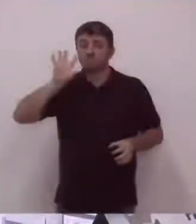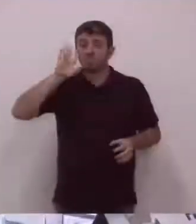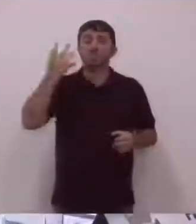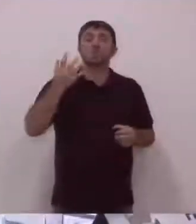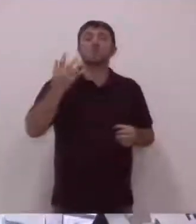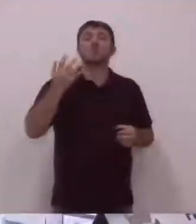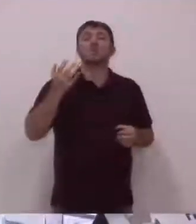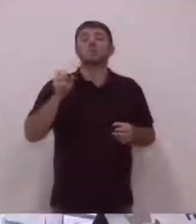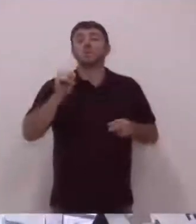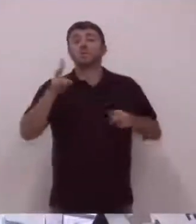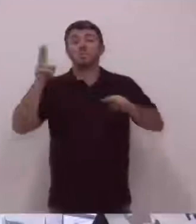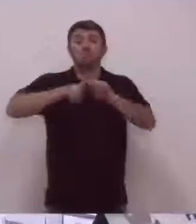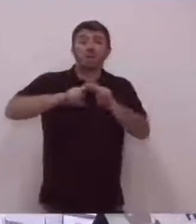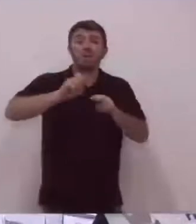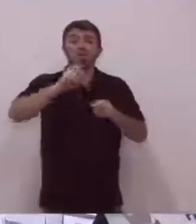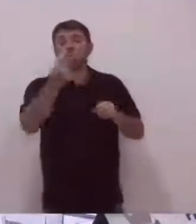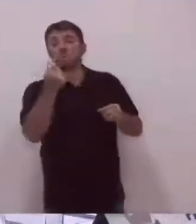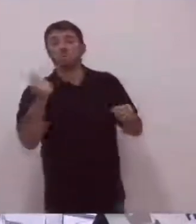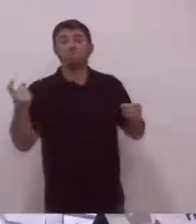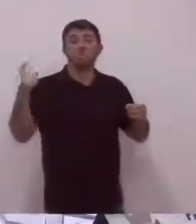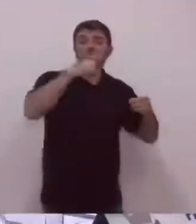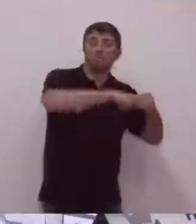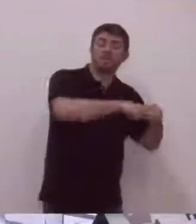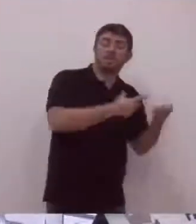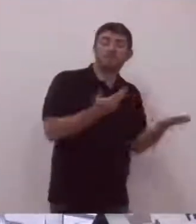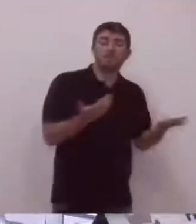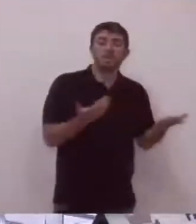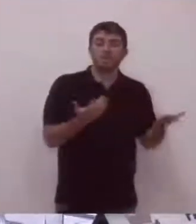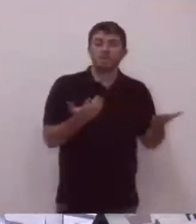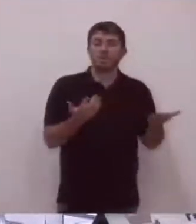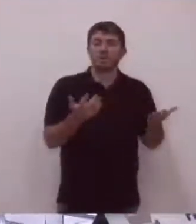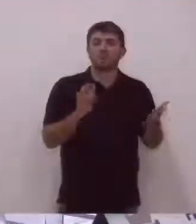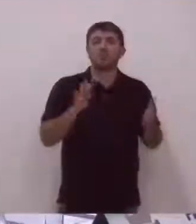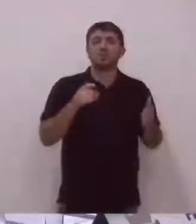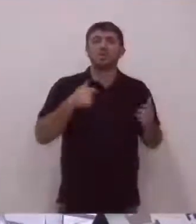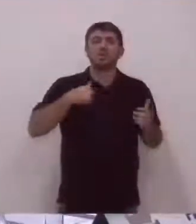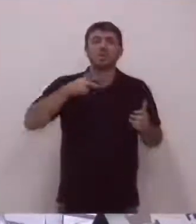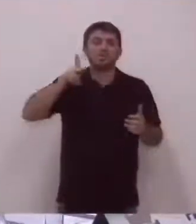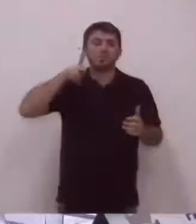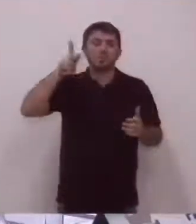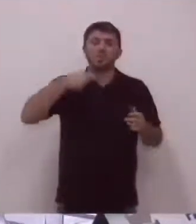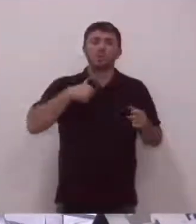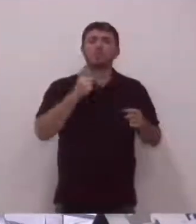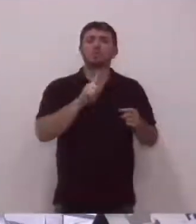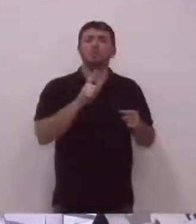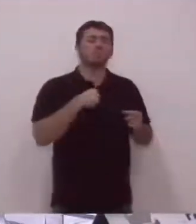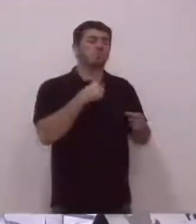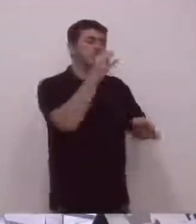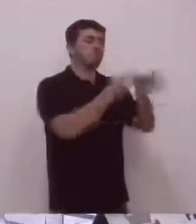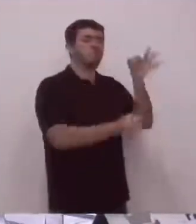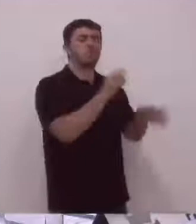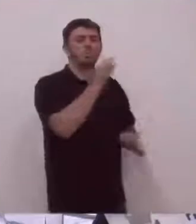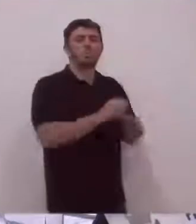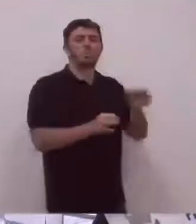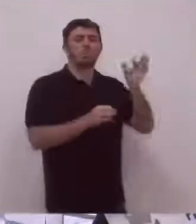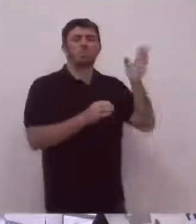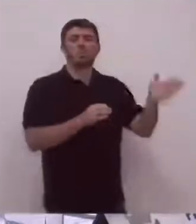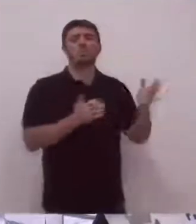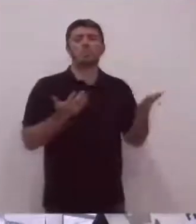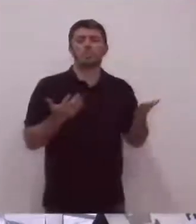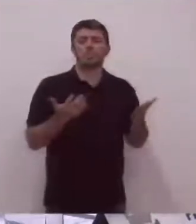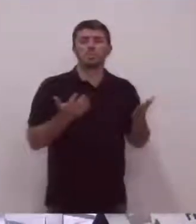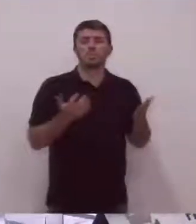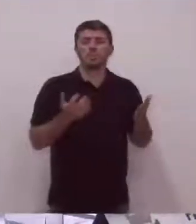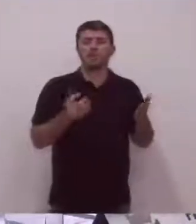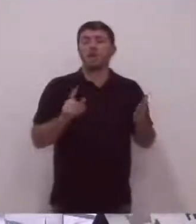por exemplo, se houve erro aqui, entendeu que não houve má fé. Então, politicamente, não quero condená-lo. Mas ele não está imune, né, Ana,